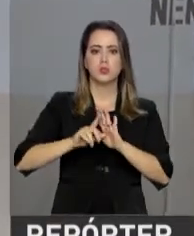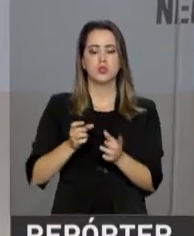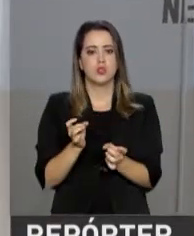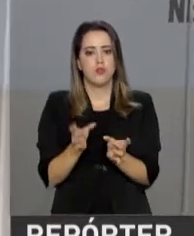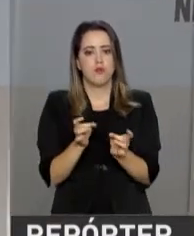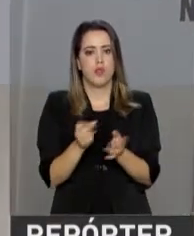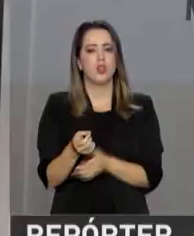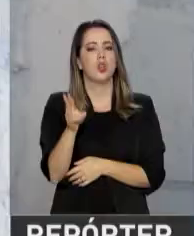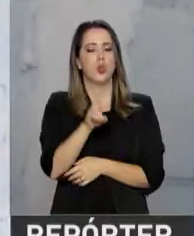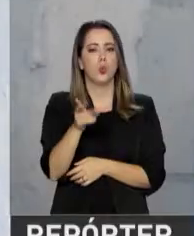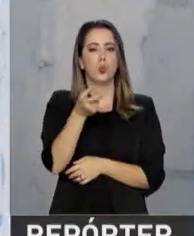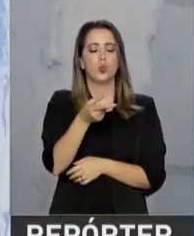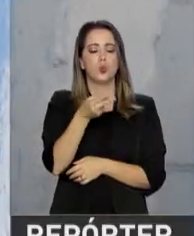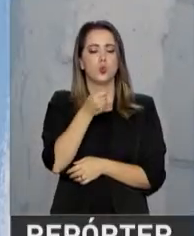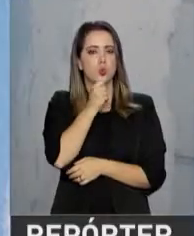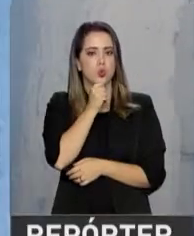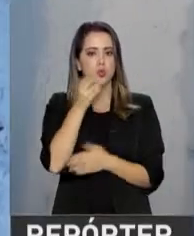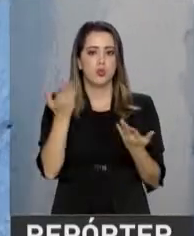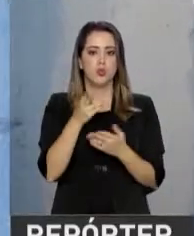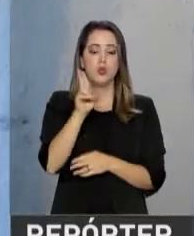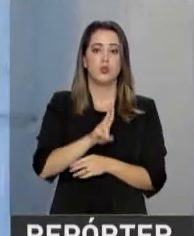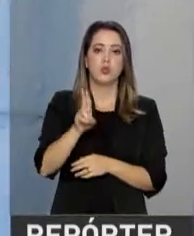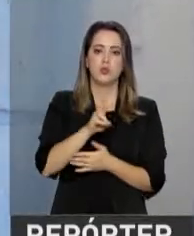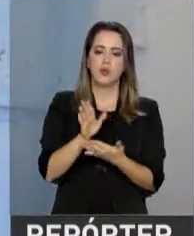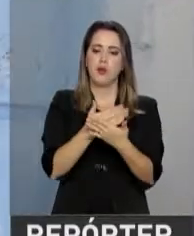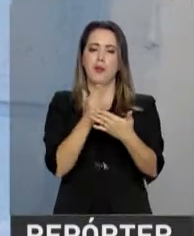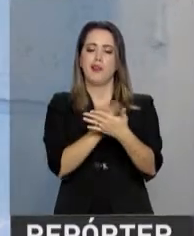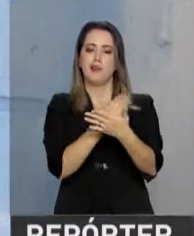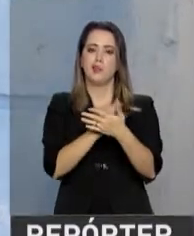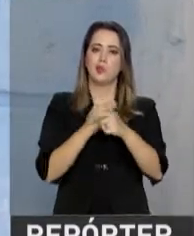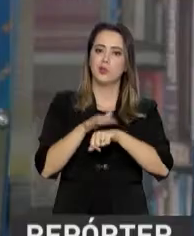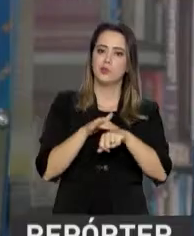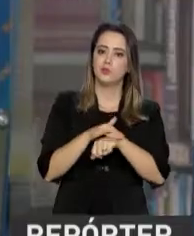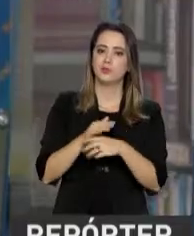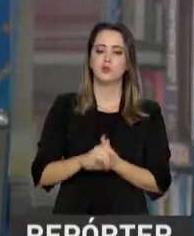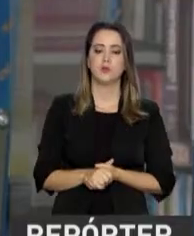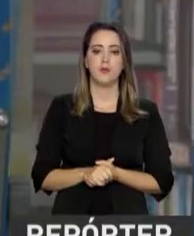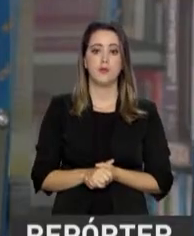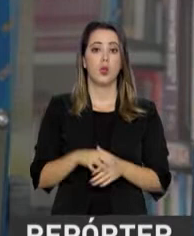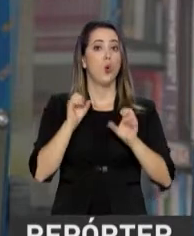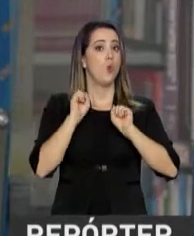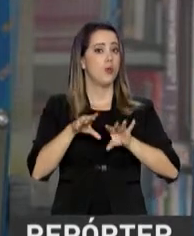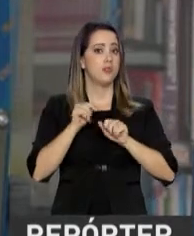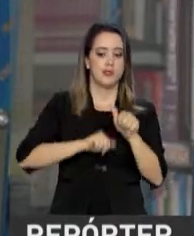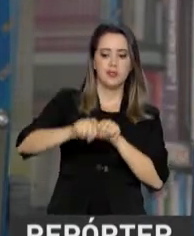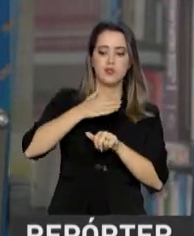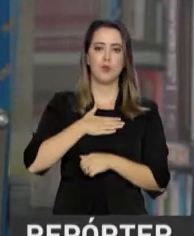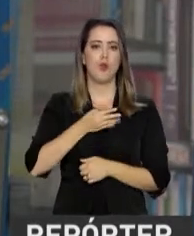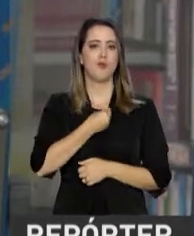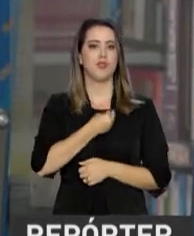e consumo de drogas agora é usado para rodas de leituras e conversas a educação transformou minha vida